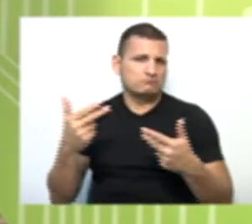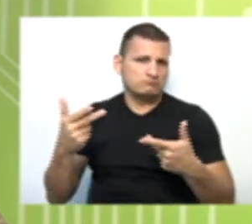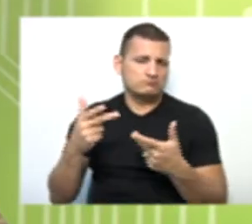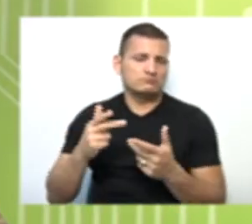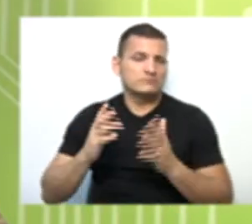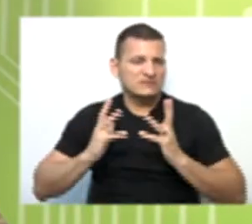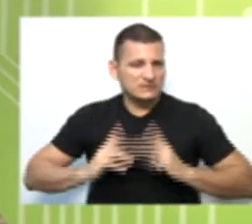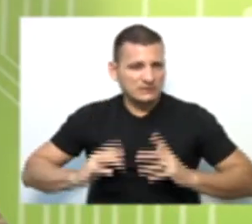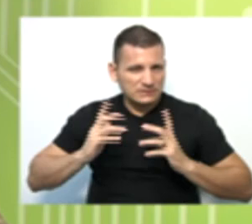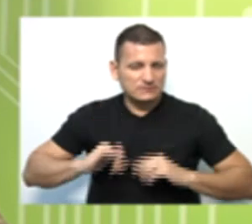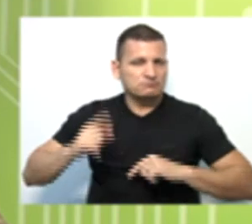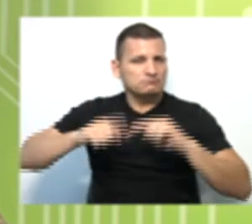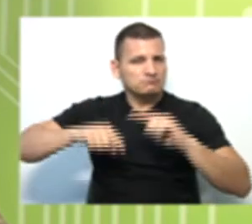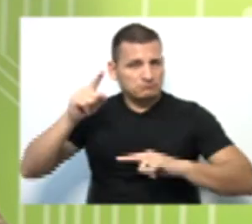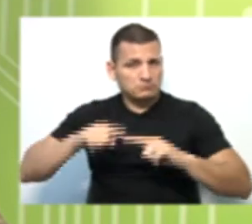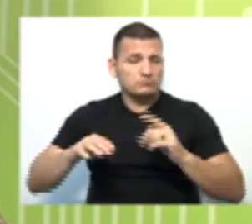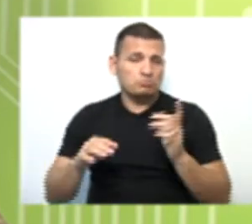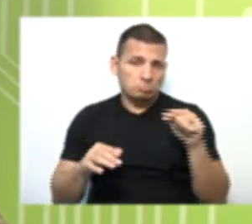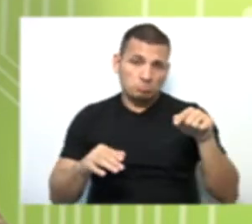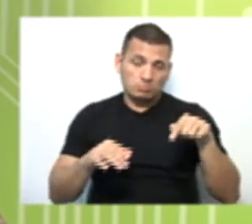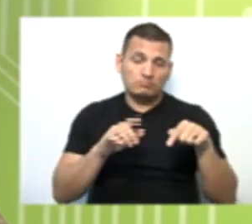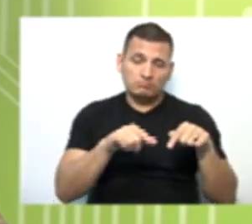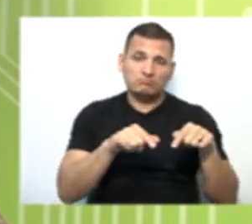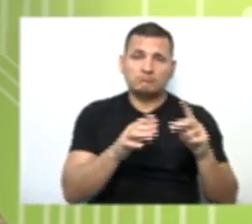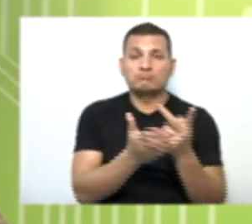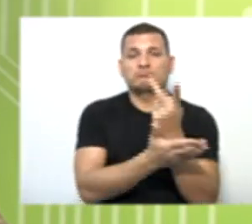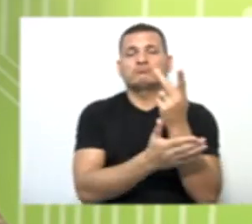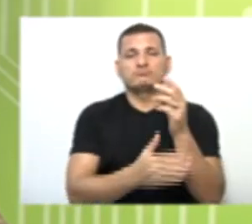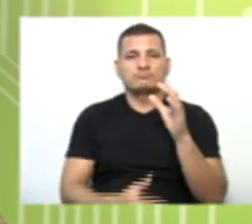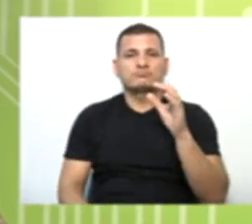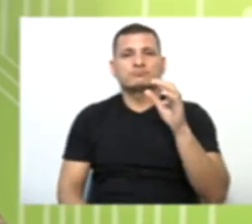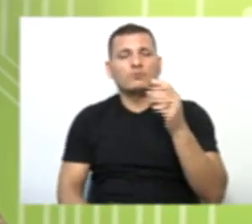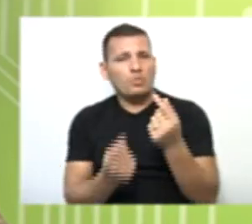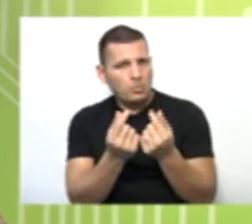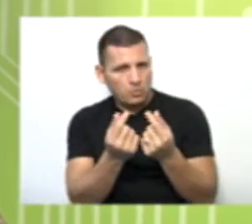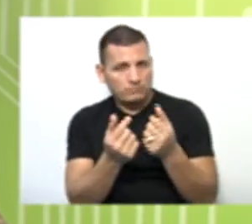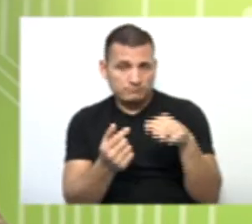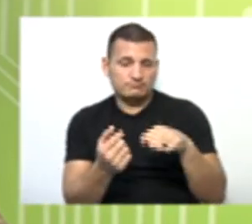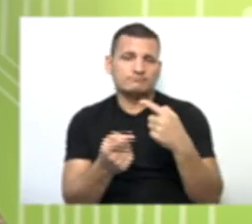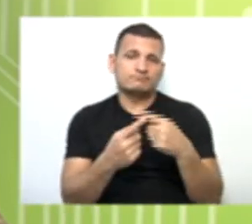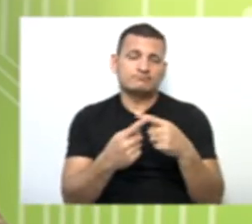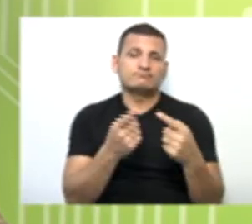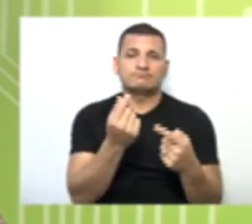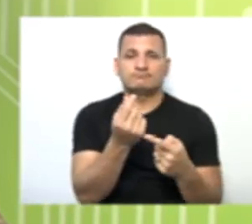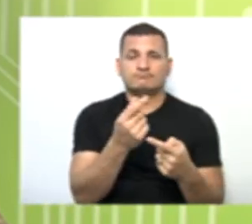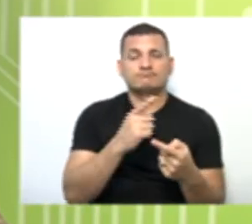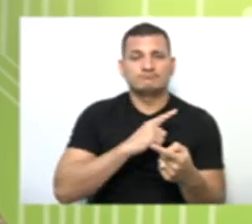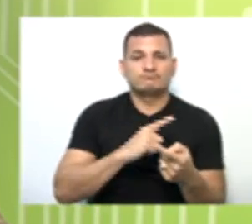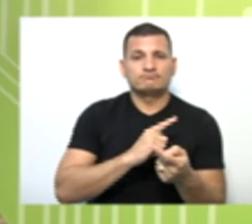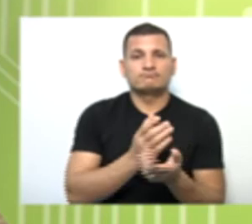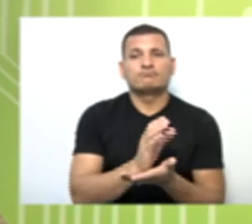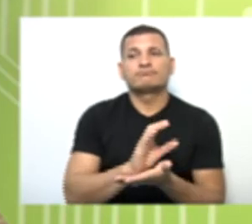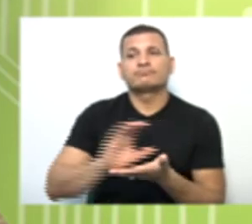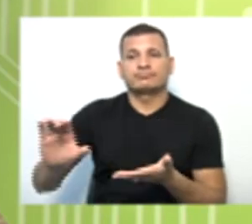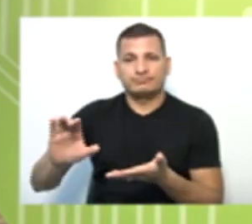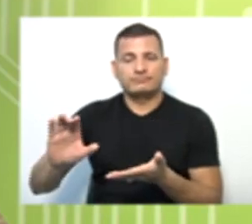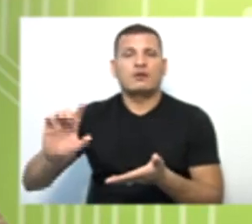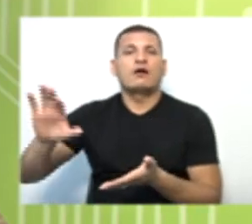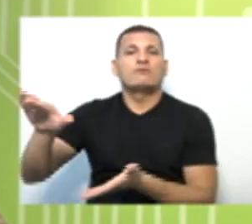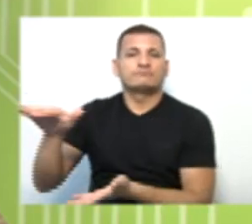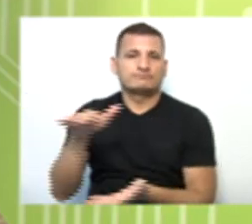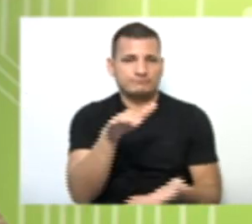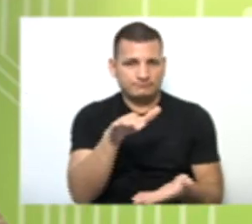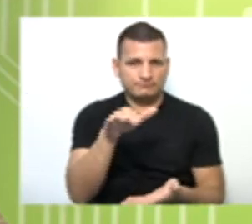um fato contábil? Sim. Por quê? Porque saiu recurso e entrou o quê? O material de limpeza.